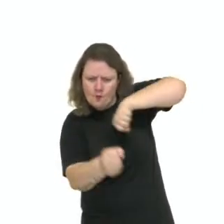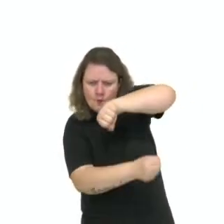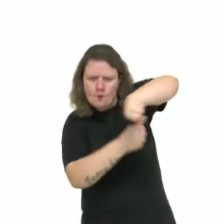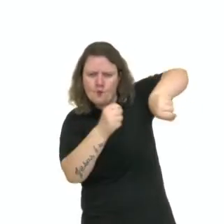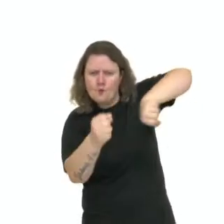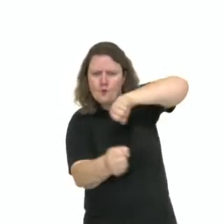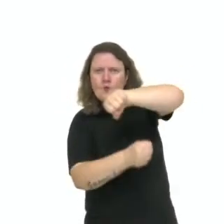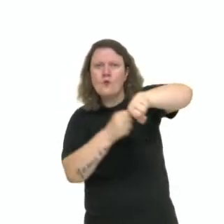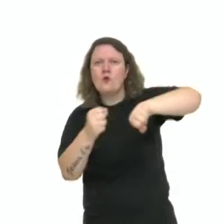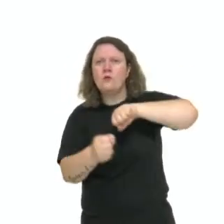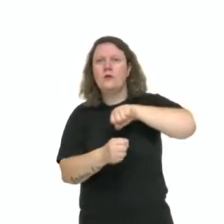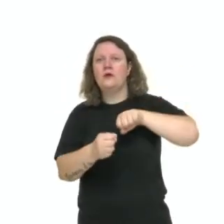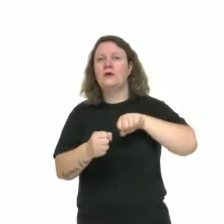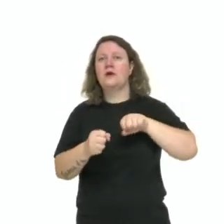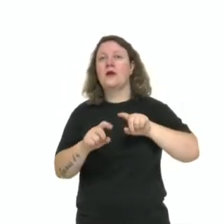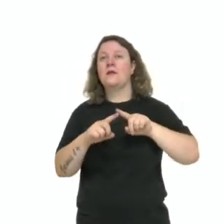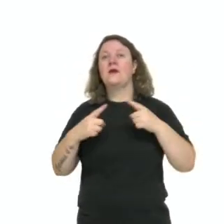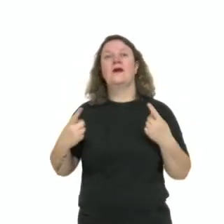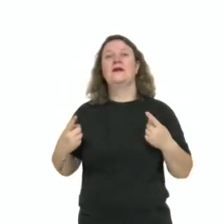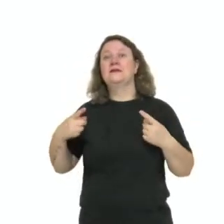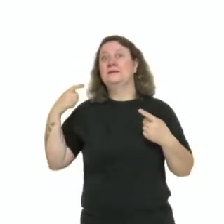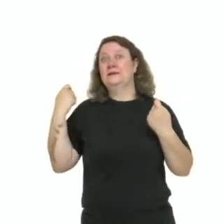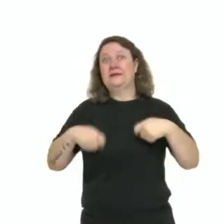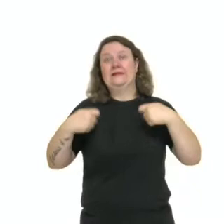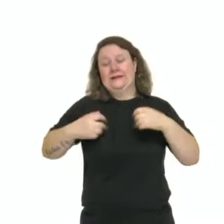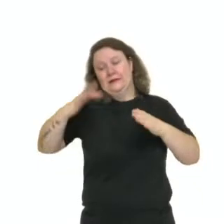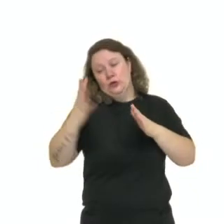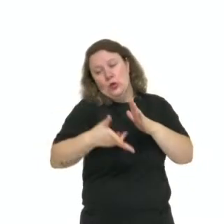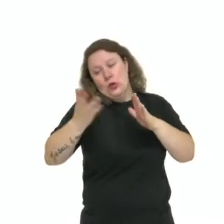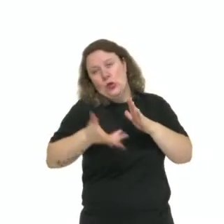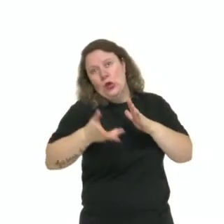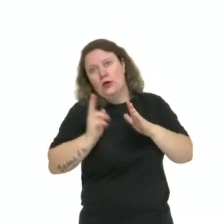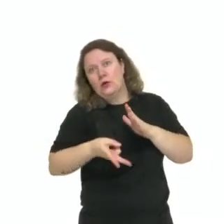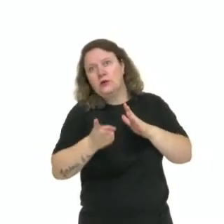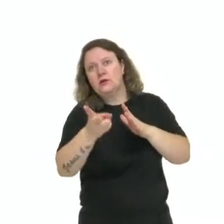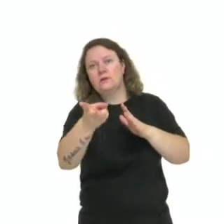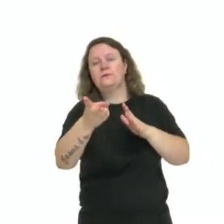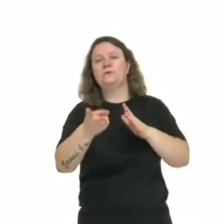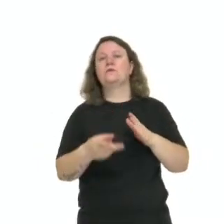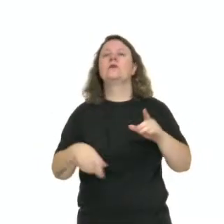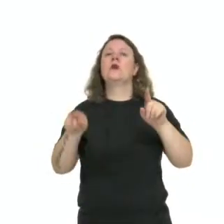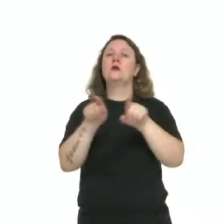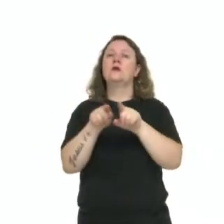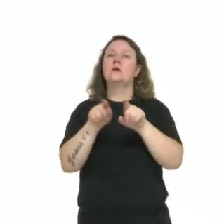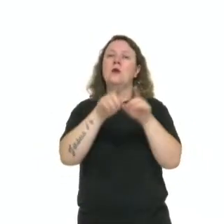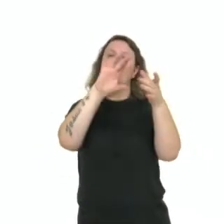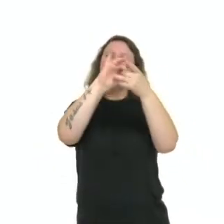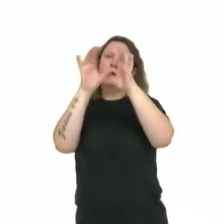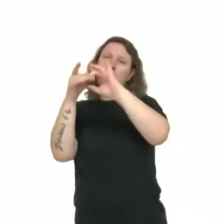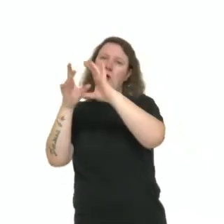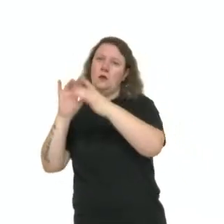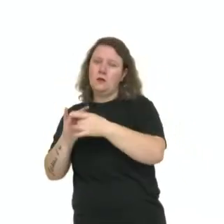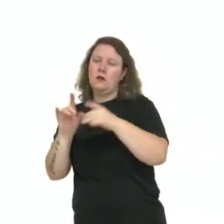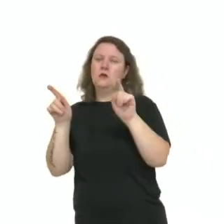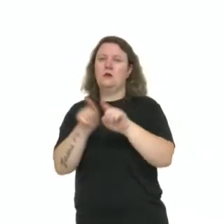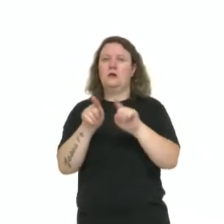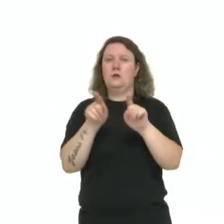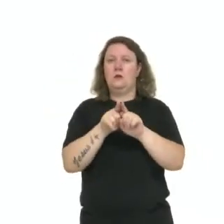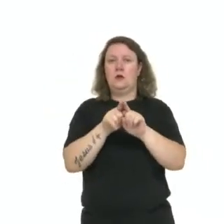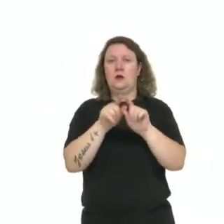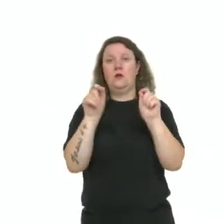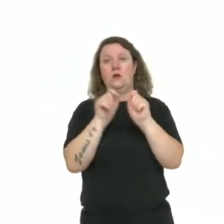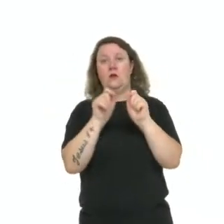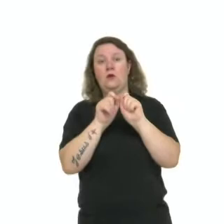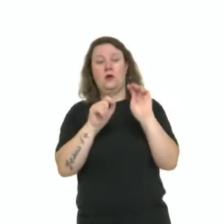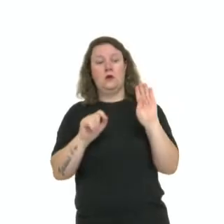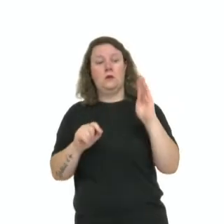completadas sem perda de aceleração. Nos Jogos Olímpicos e nas principais competições, a pista é feita de madeira,